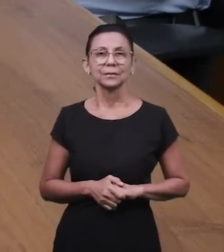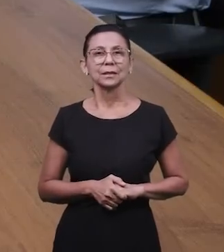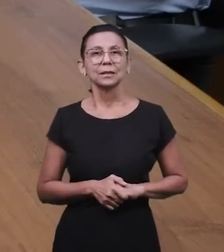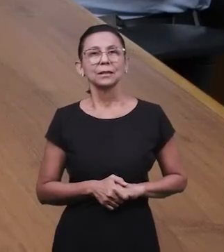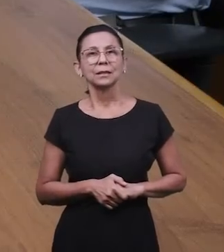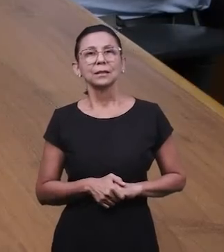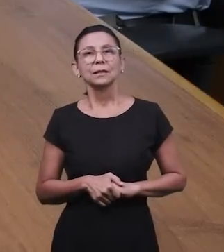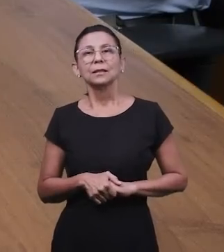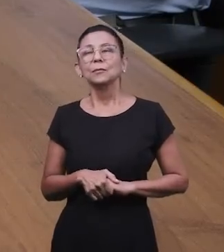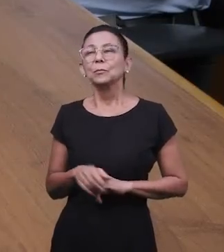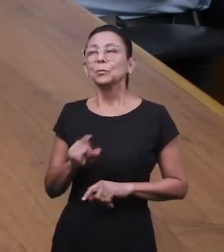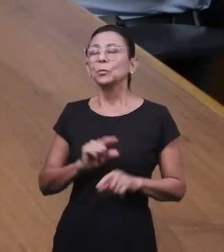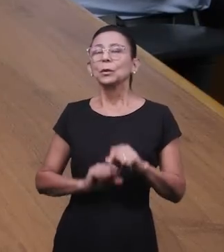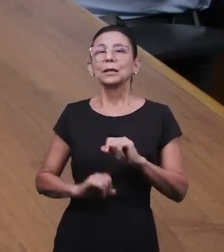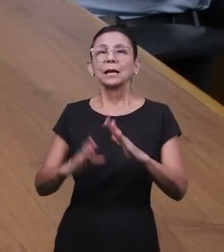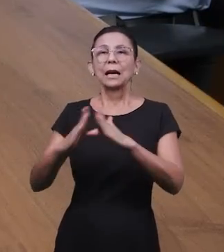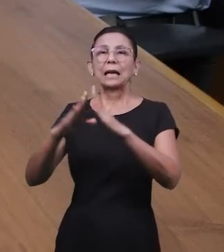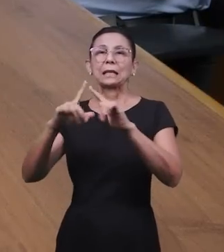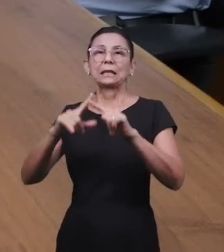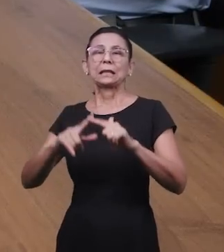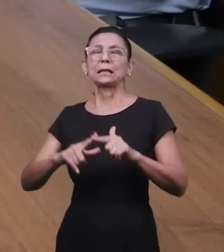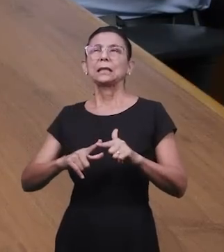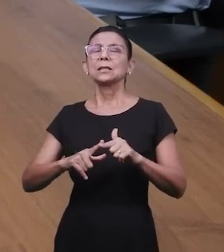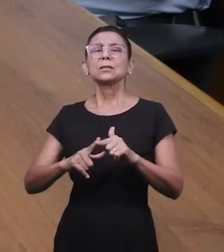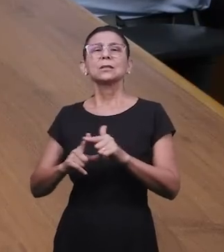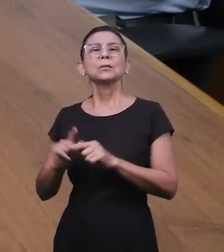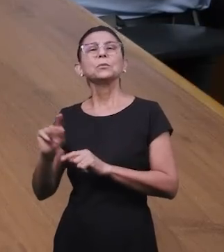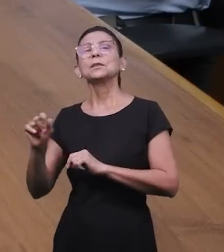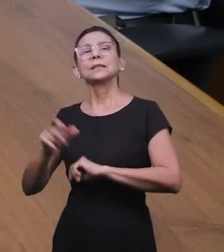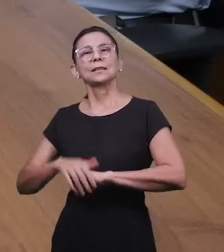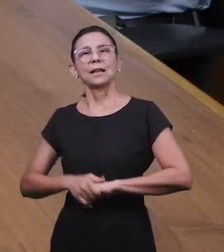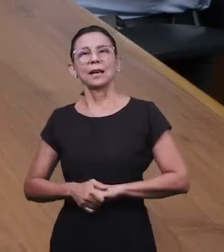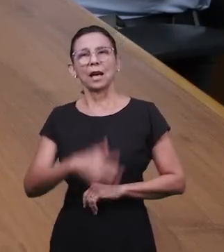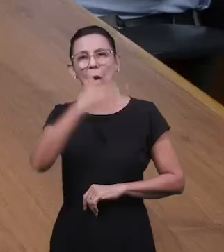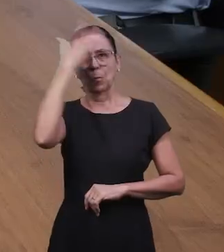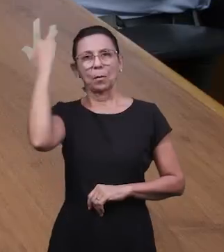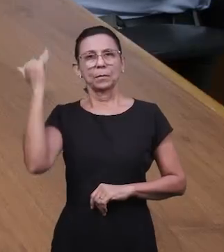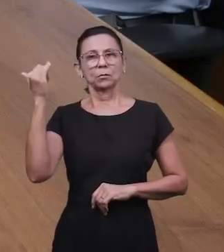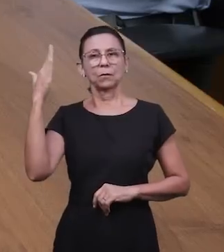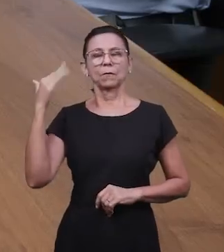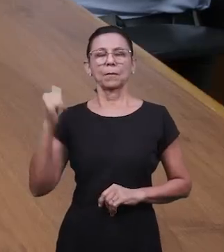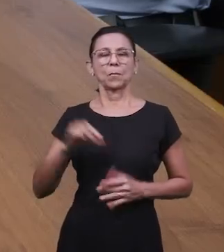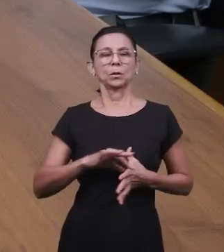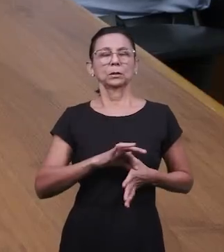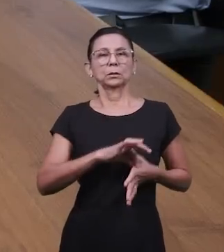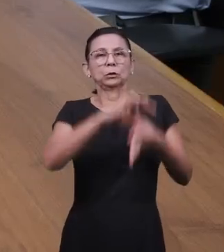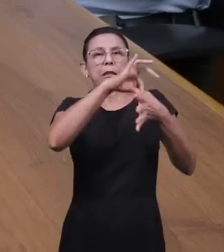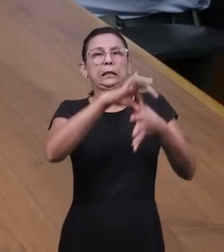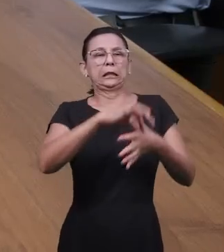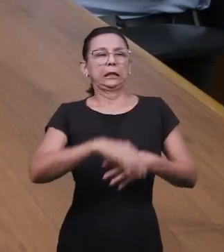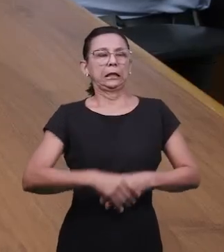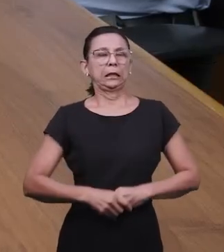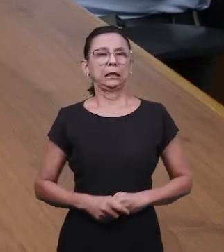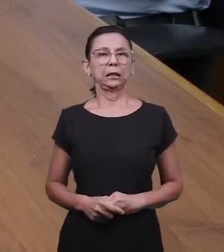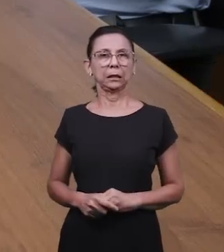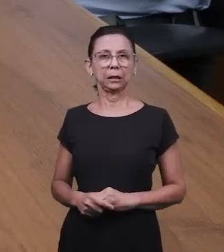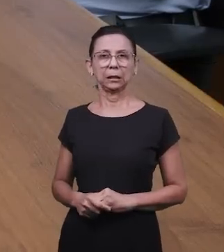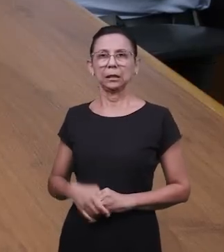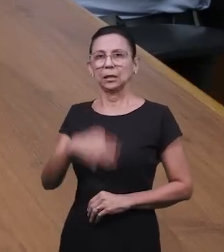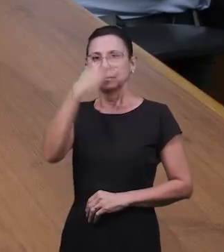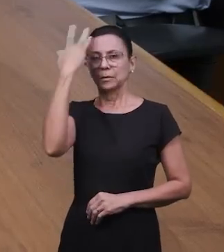igreja não é um grande líder, um grande homem, pessoas com boas intenções, boas